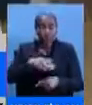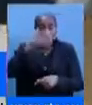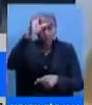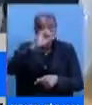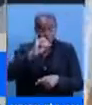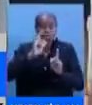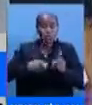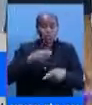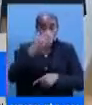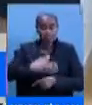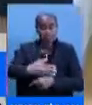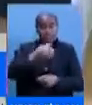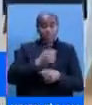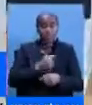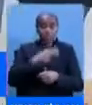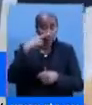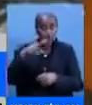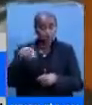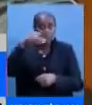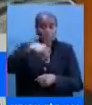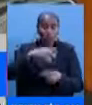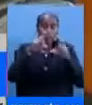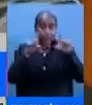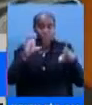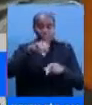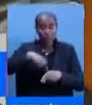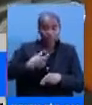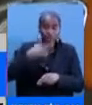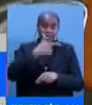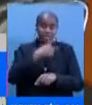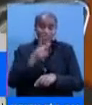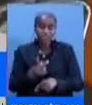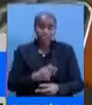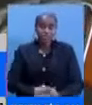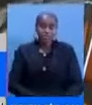começa a semana de trabalho com visitas à Pró-Empresa e a Cabo Verde Trade Invest.